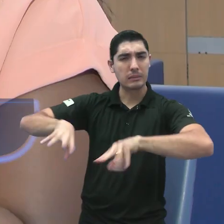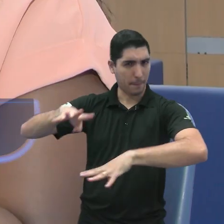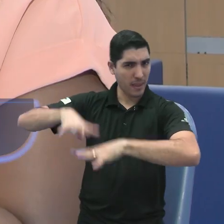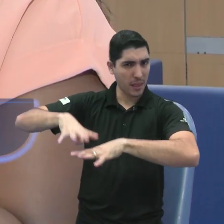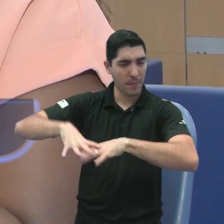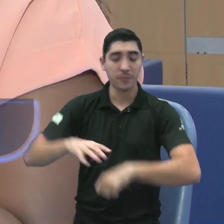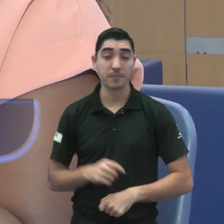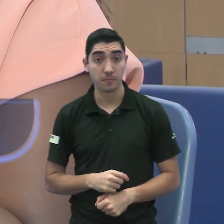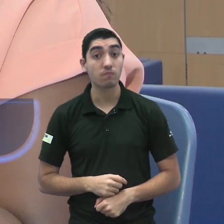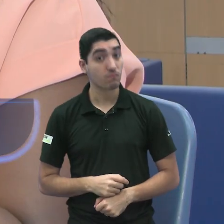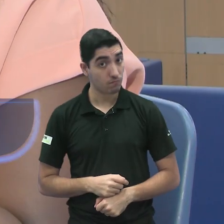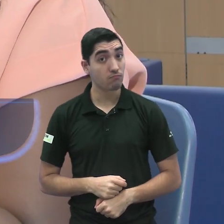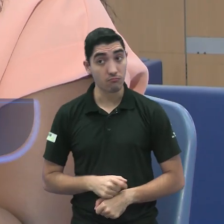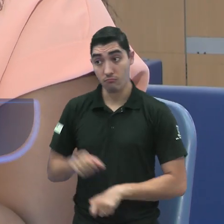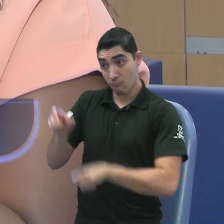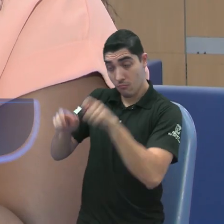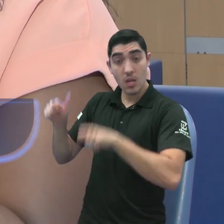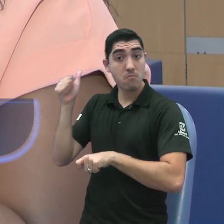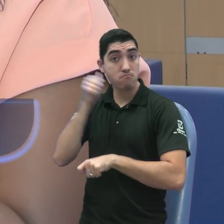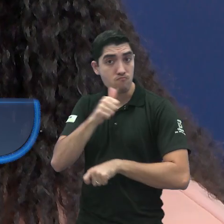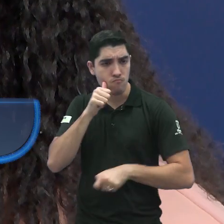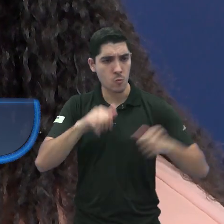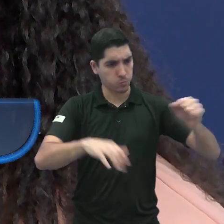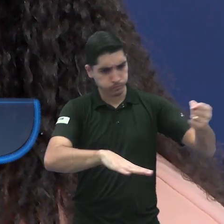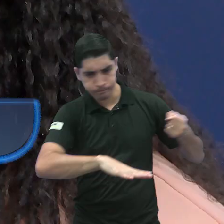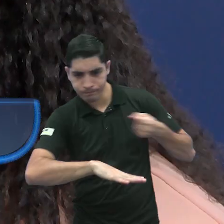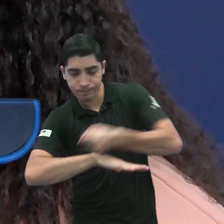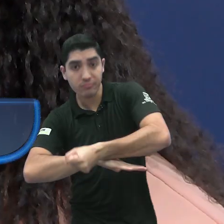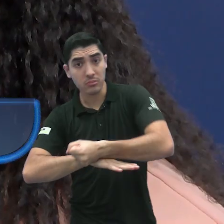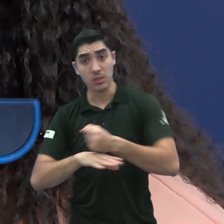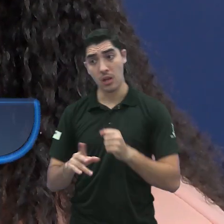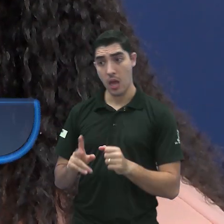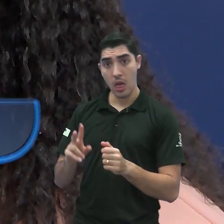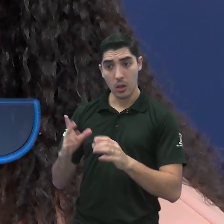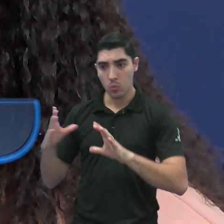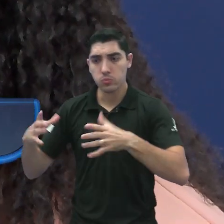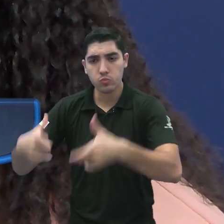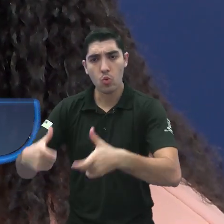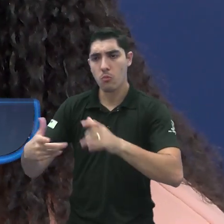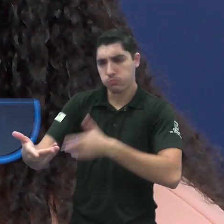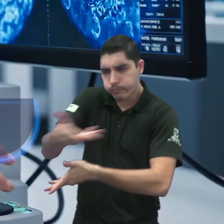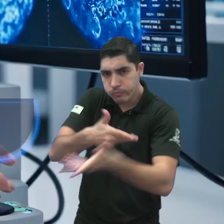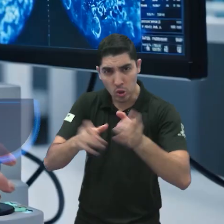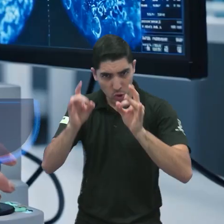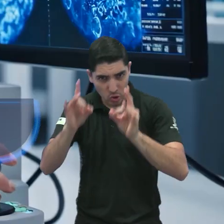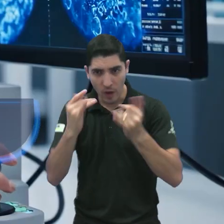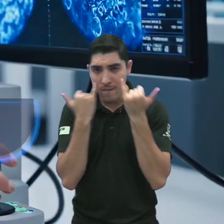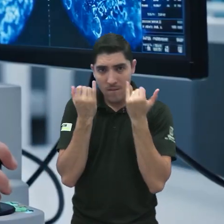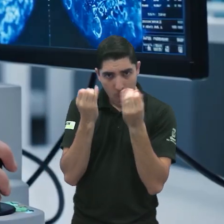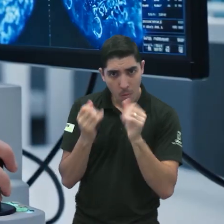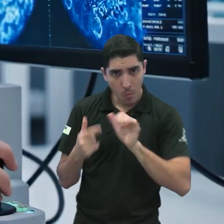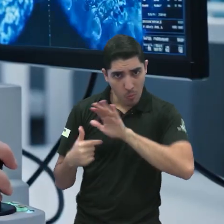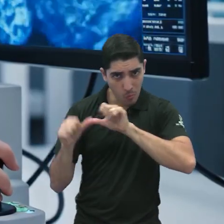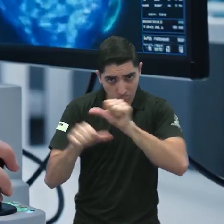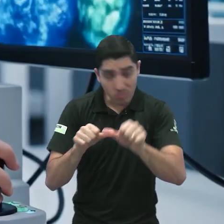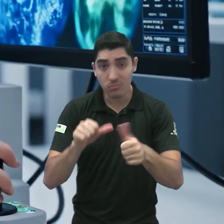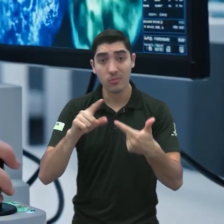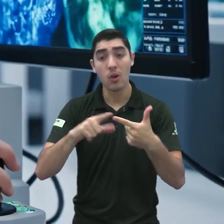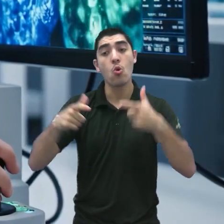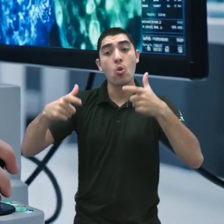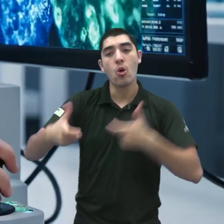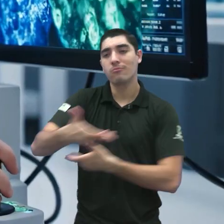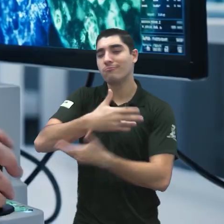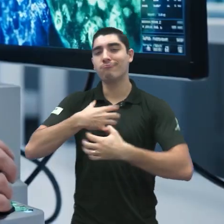matemática. A presença feminina nos laboratórios não transforma apenas as estatísticas. Ela muda ambientes,